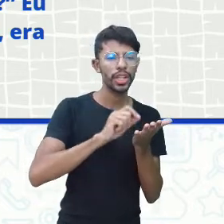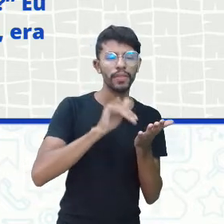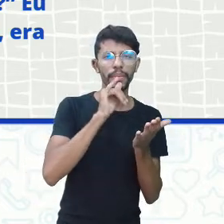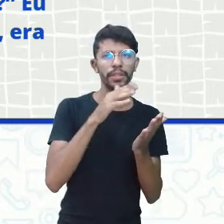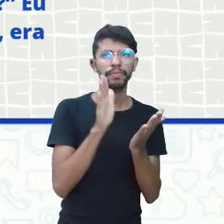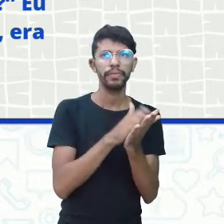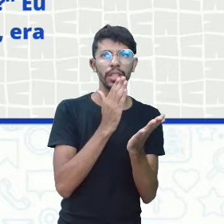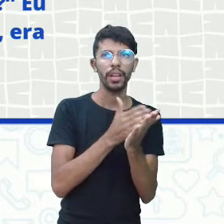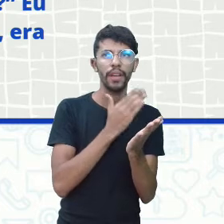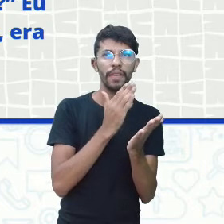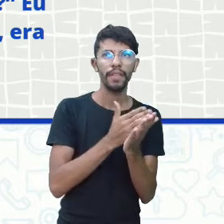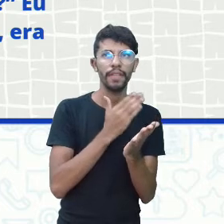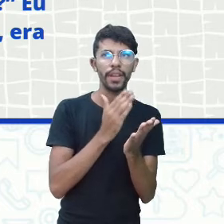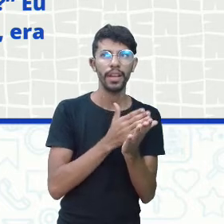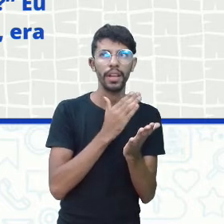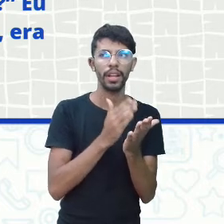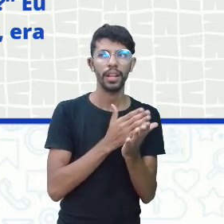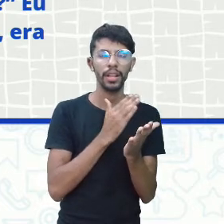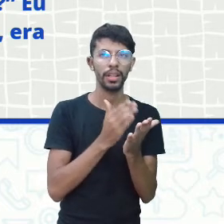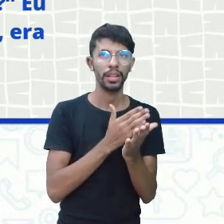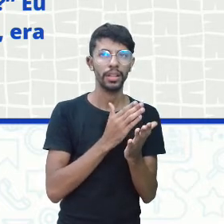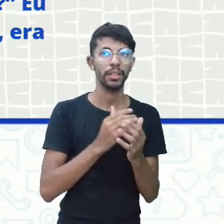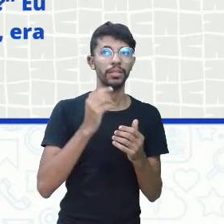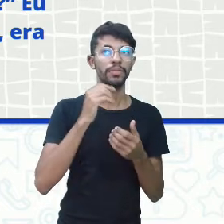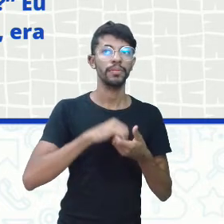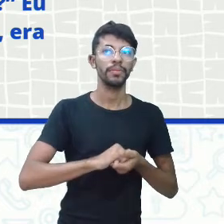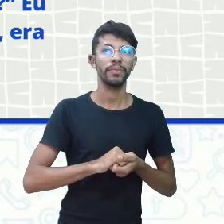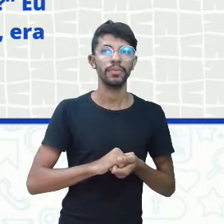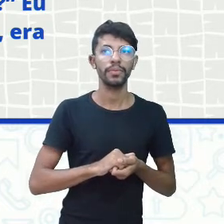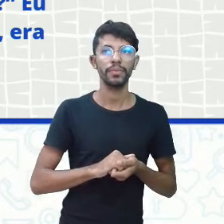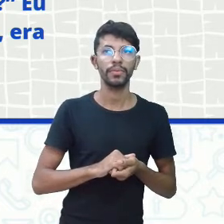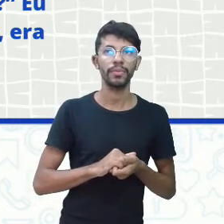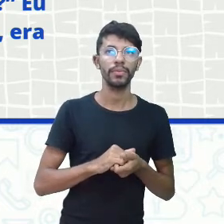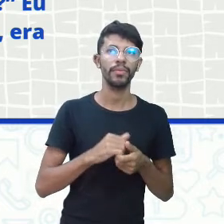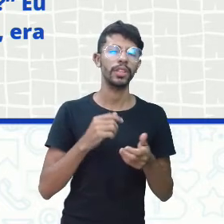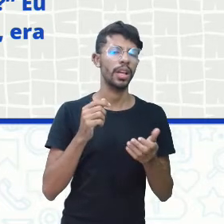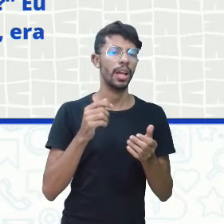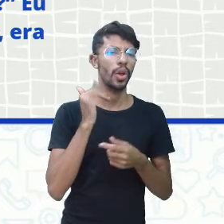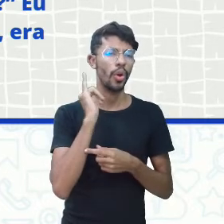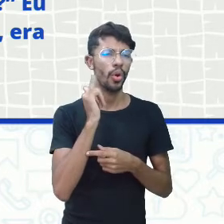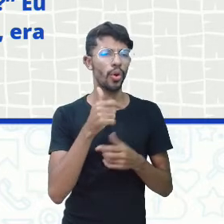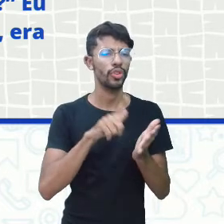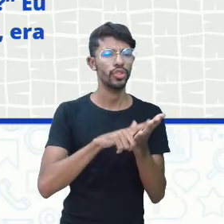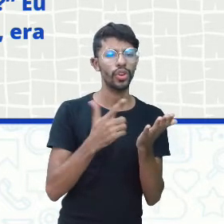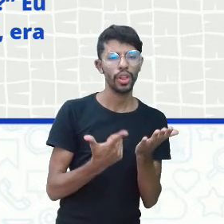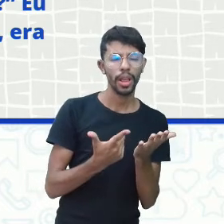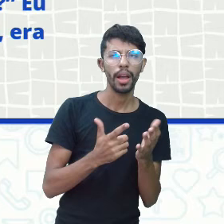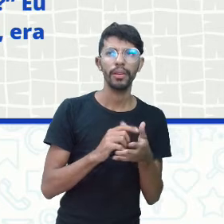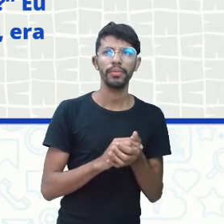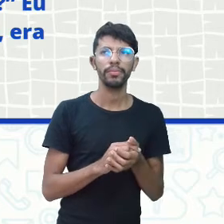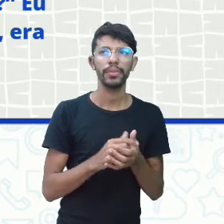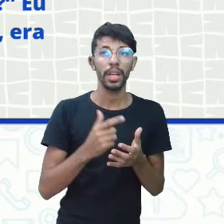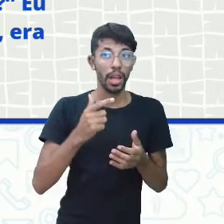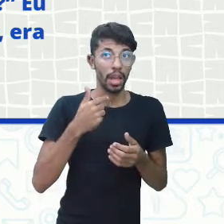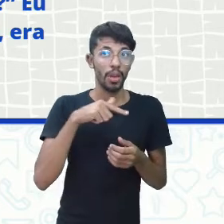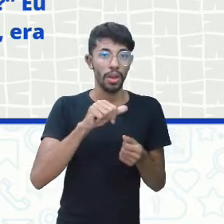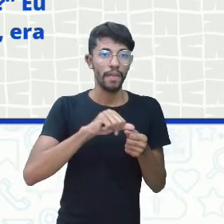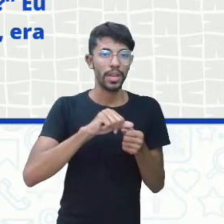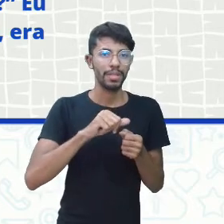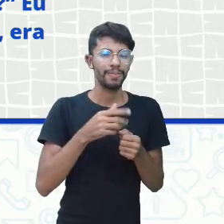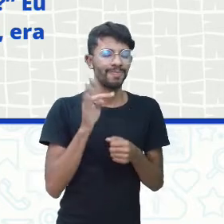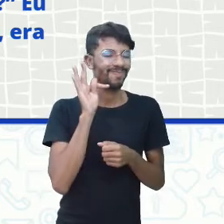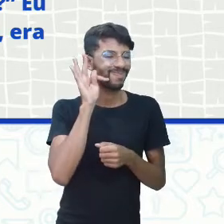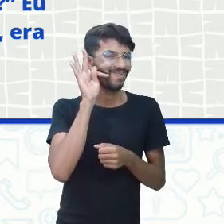do Coração Selvagem, tá, gente? De 1944. Escrevia contos, jornais. Eu ia com uma timidez enorme, mas